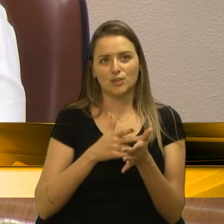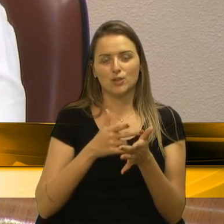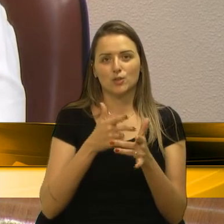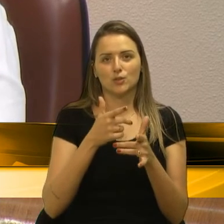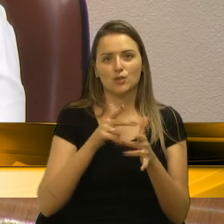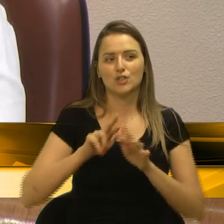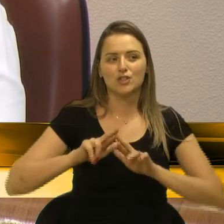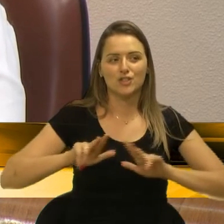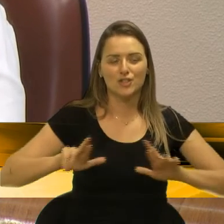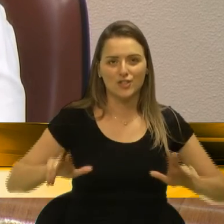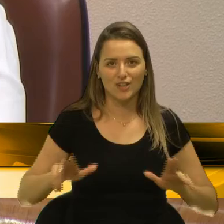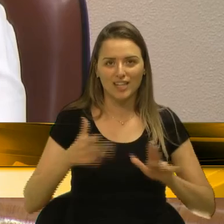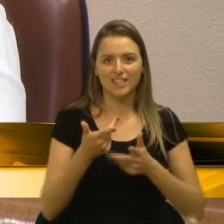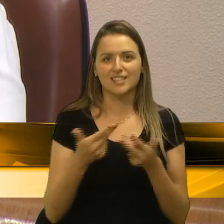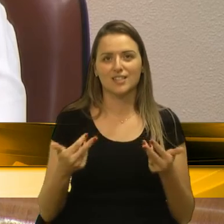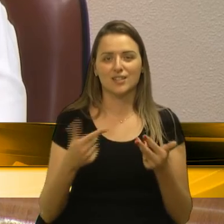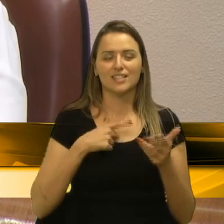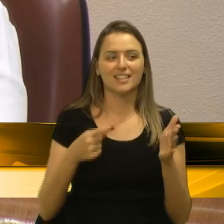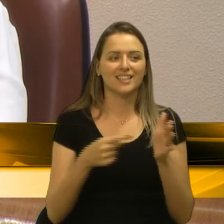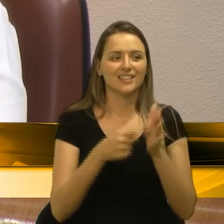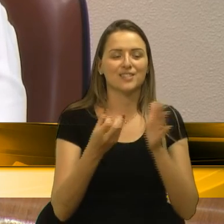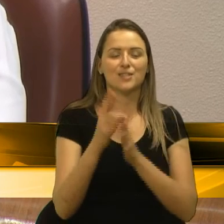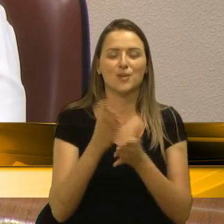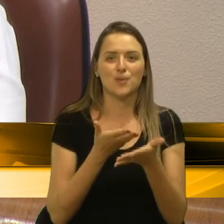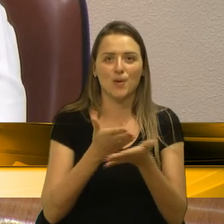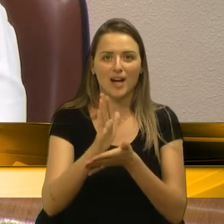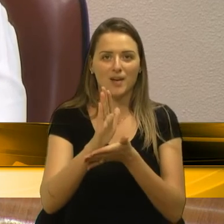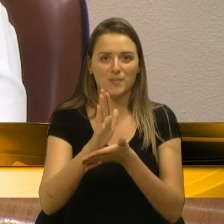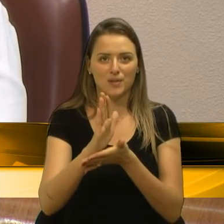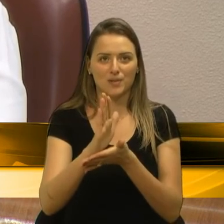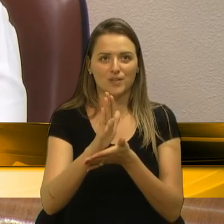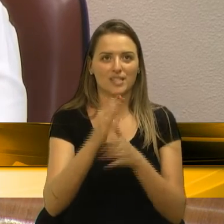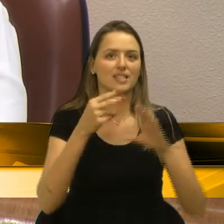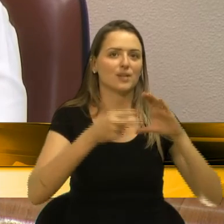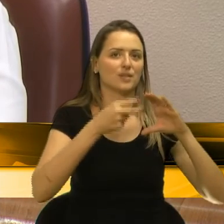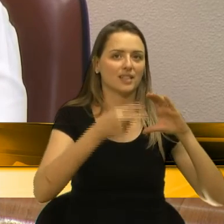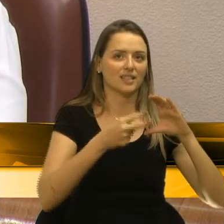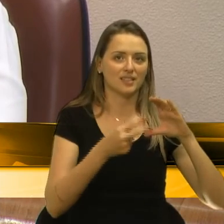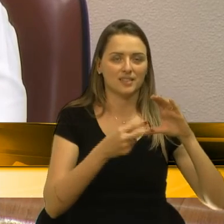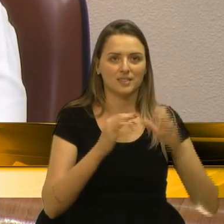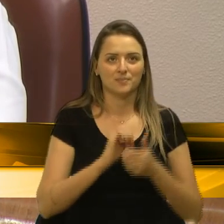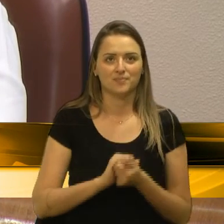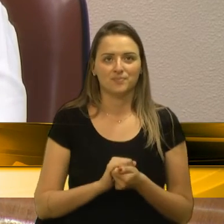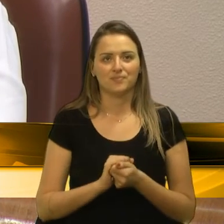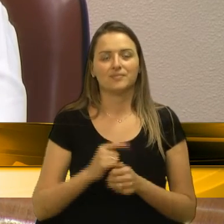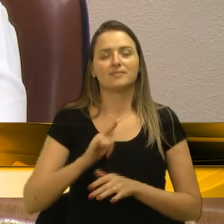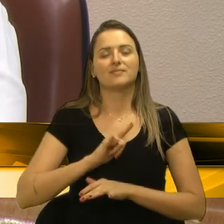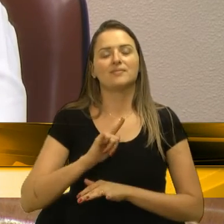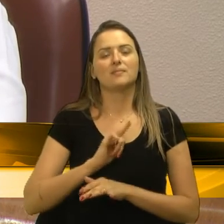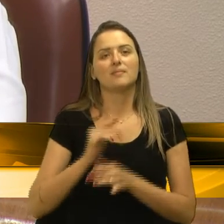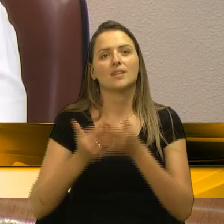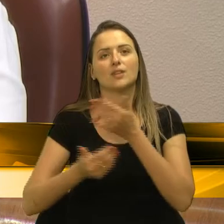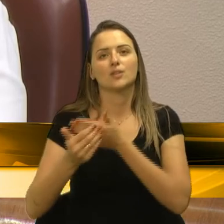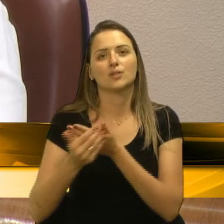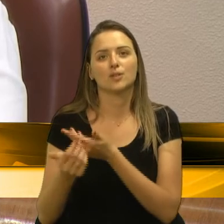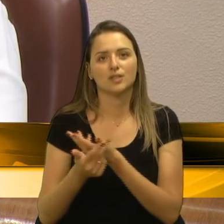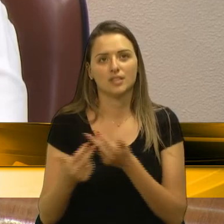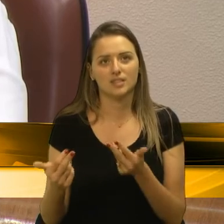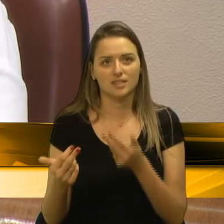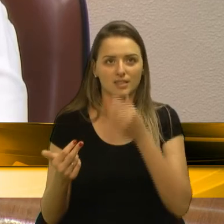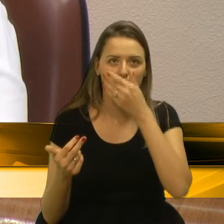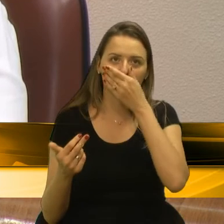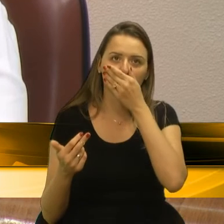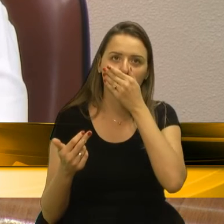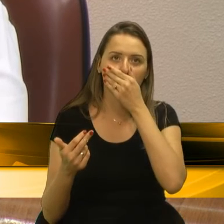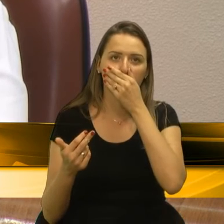apresentação da denúncia e sua aprovação pelo plenário da Câmara Municipal, procedimento este inexistente no processo civil,